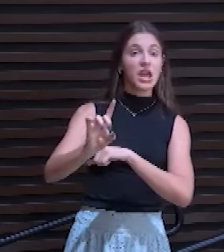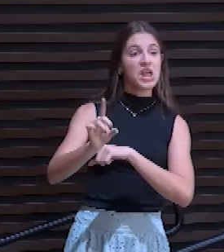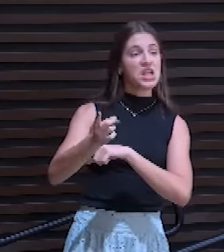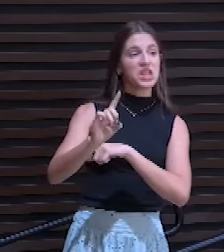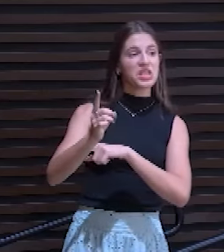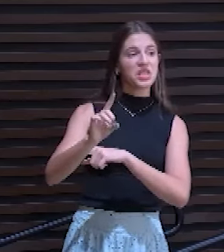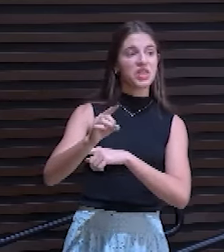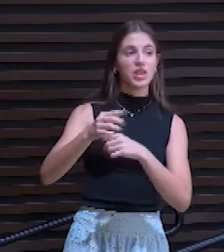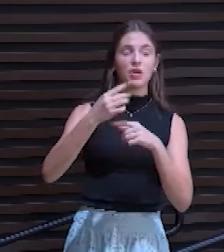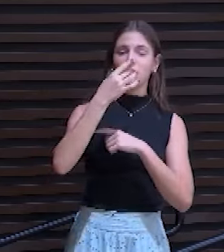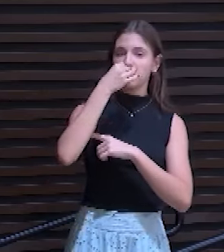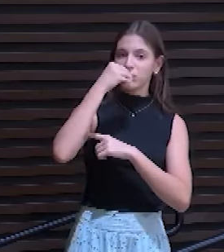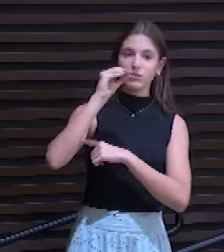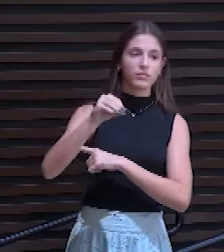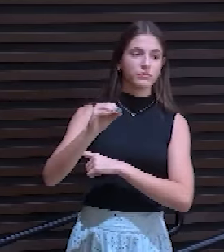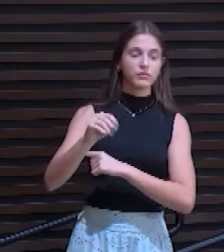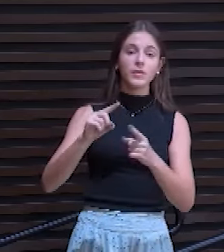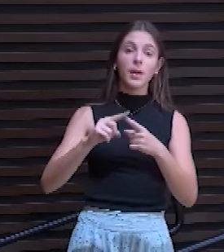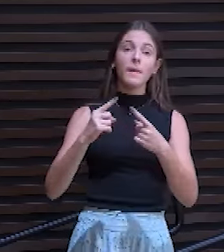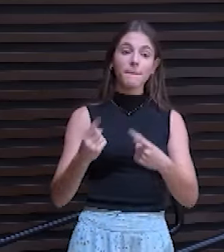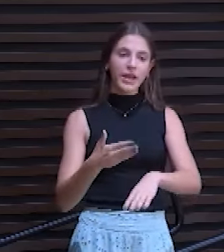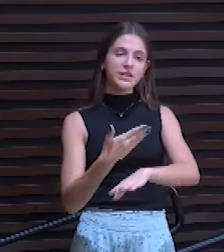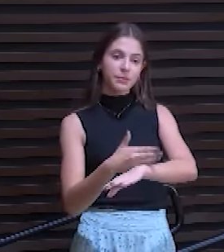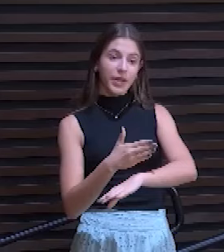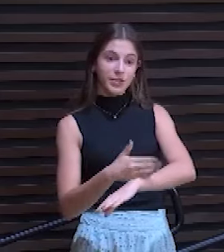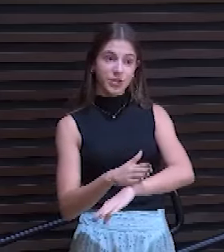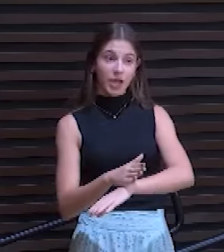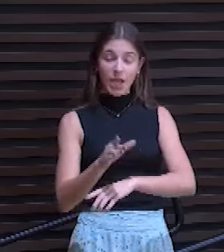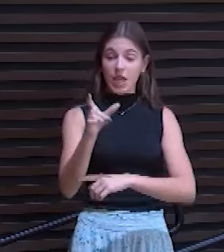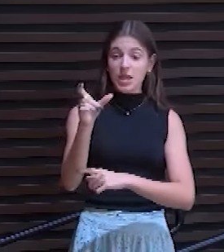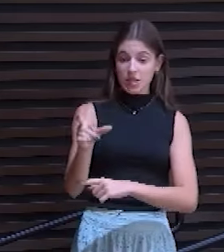mas operoso praticante, este será